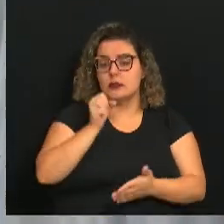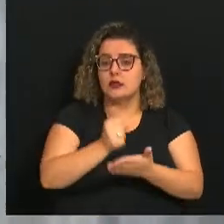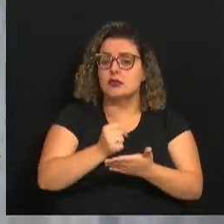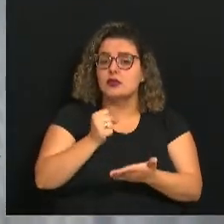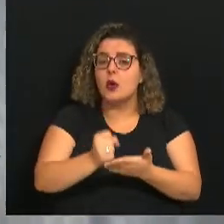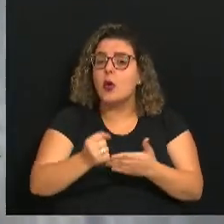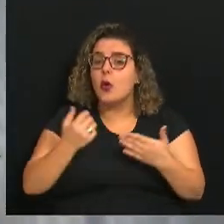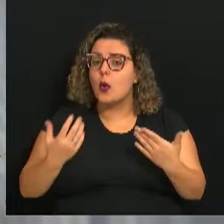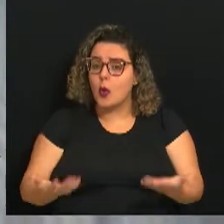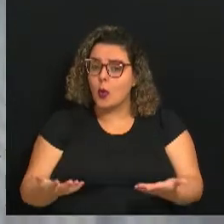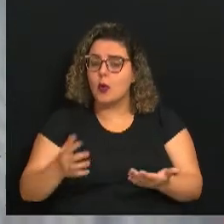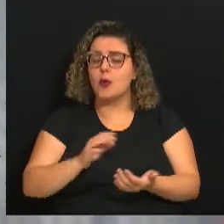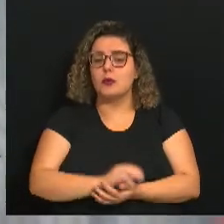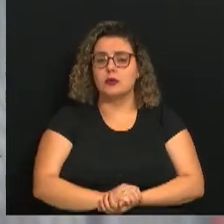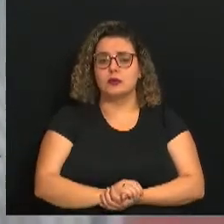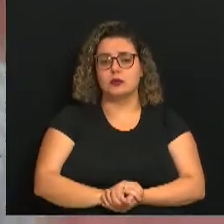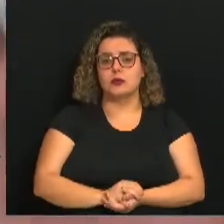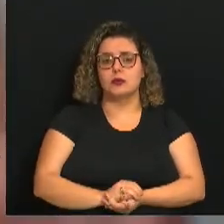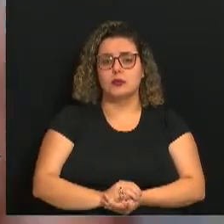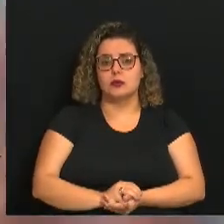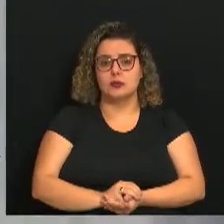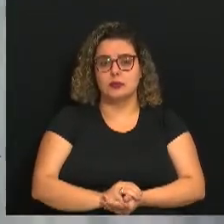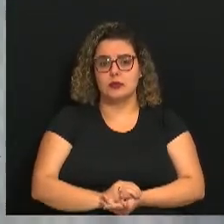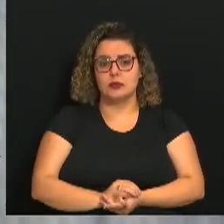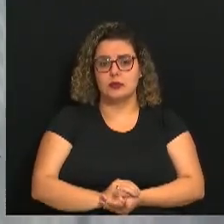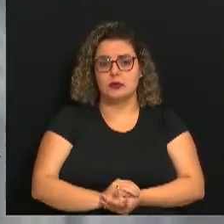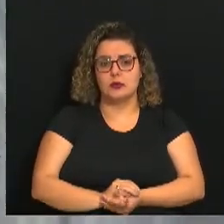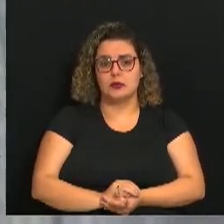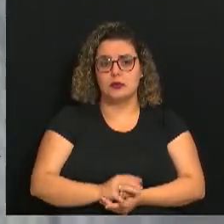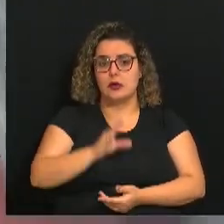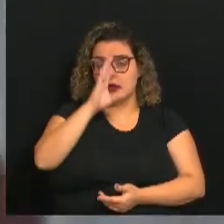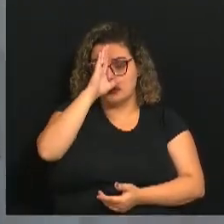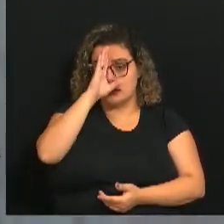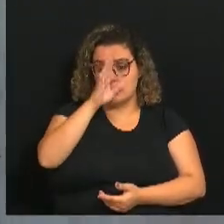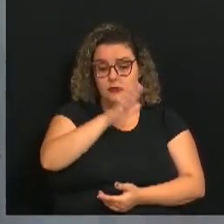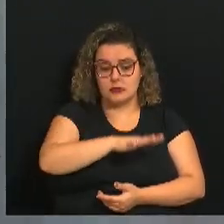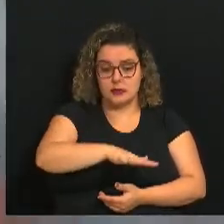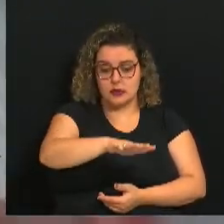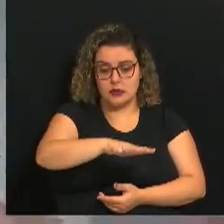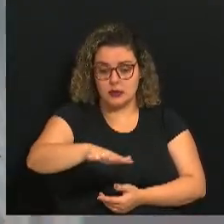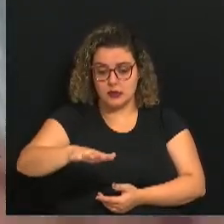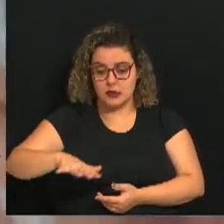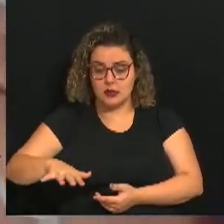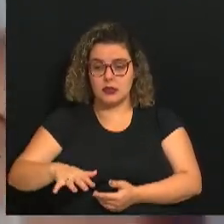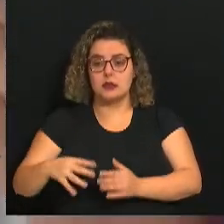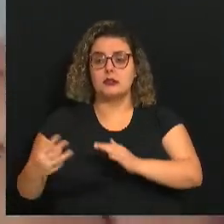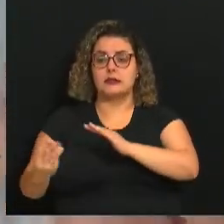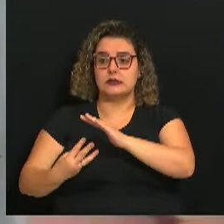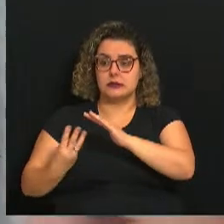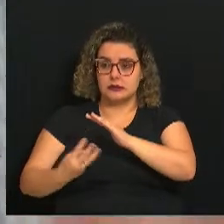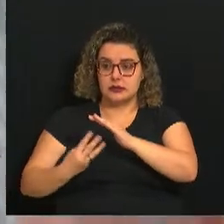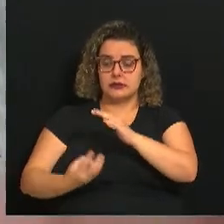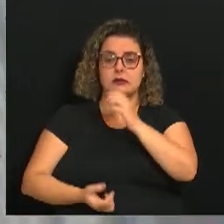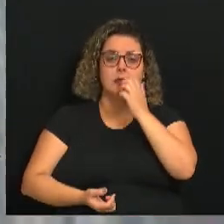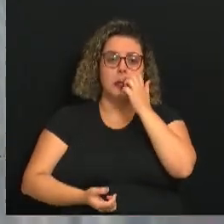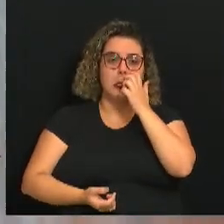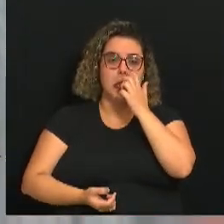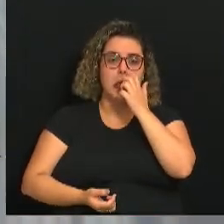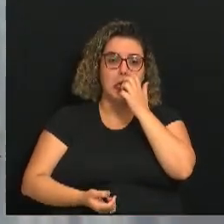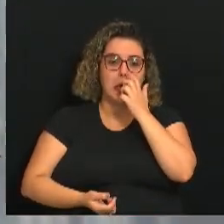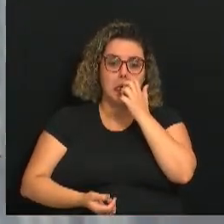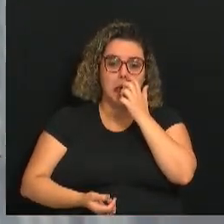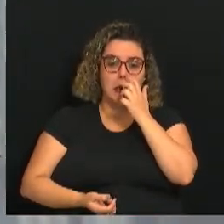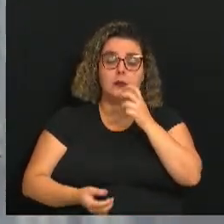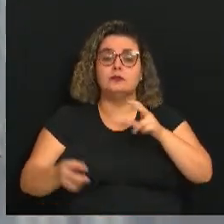As principais áreas terceirizadas? quais são, na visão de vocês, os